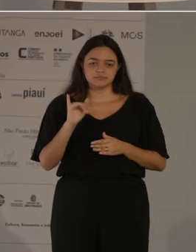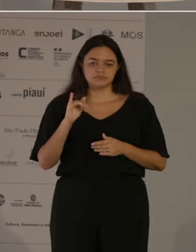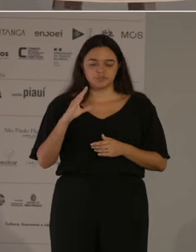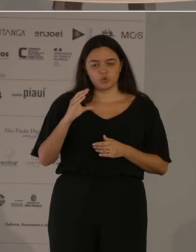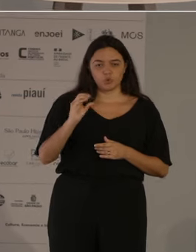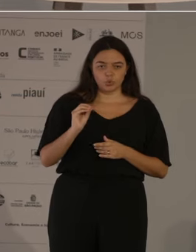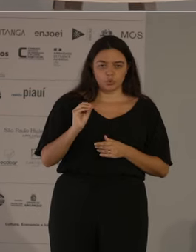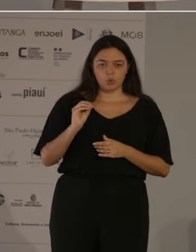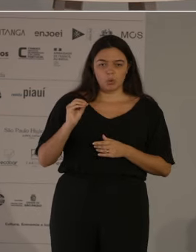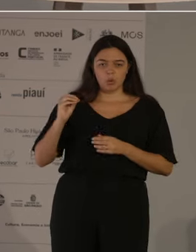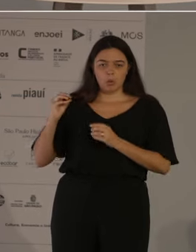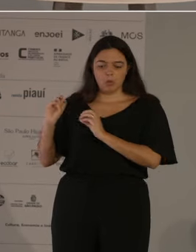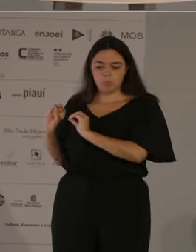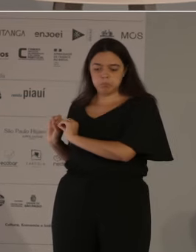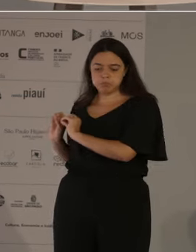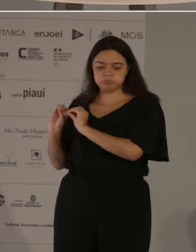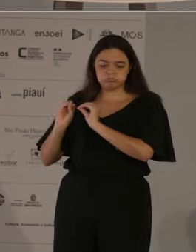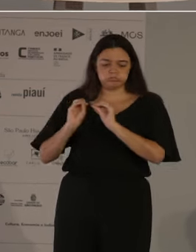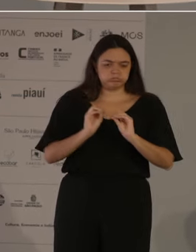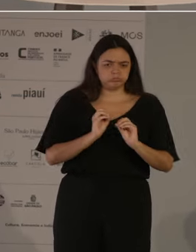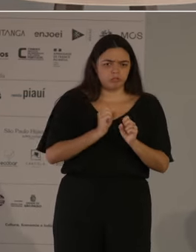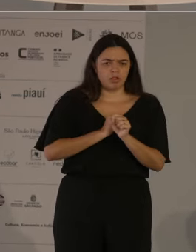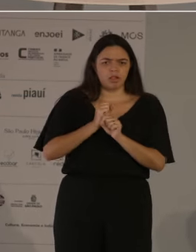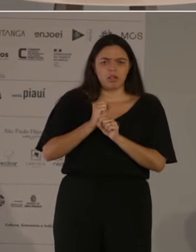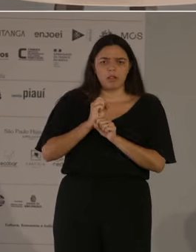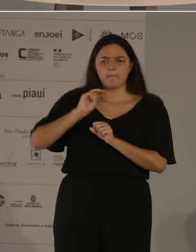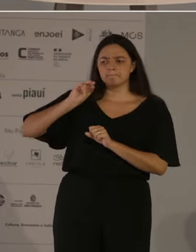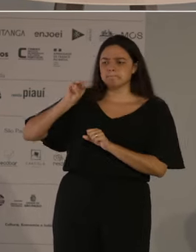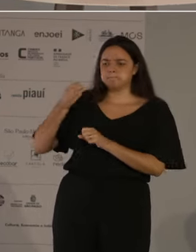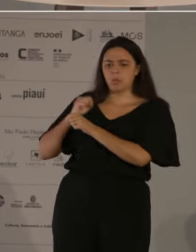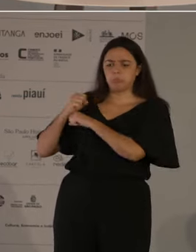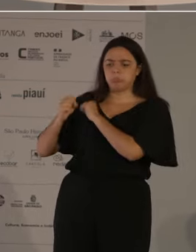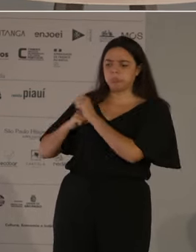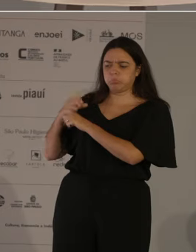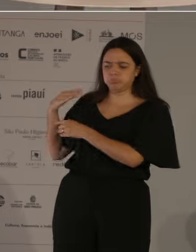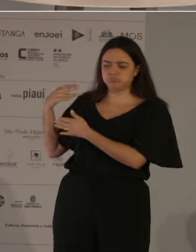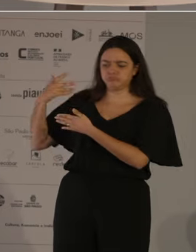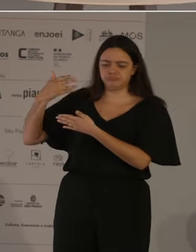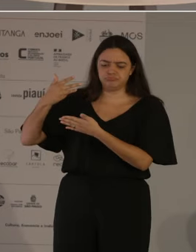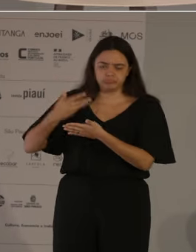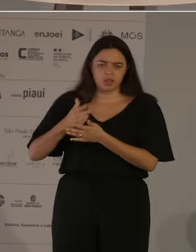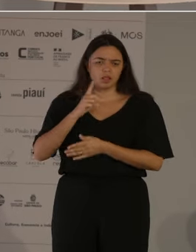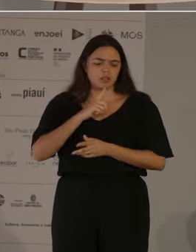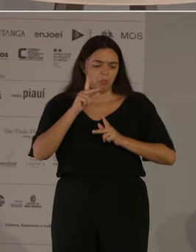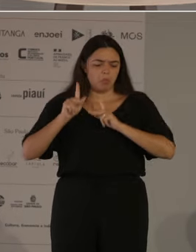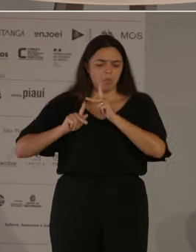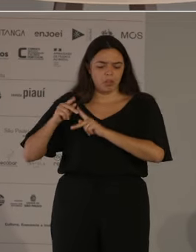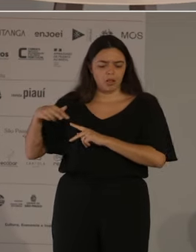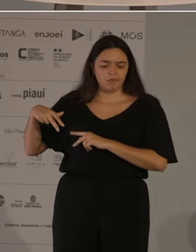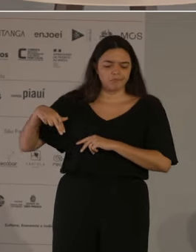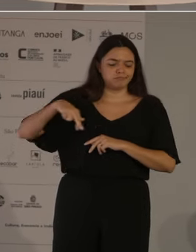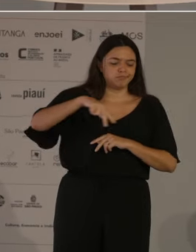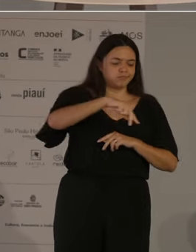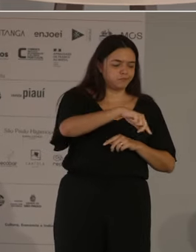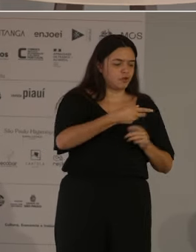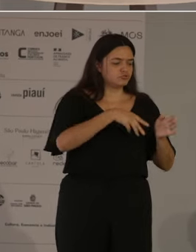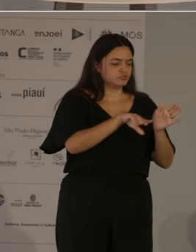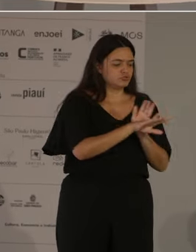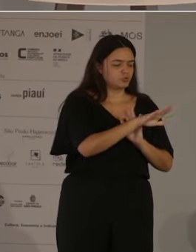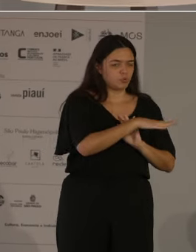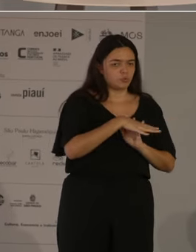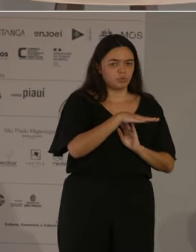Essa migração parece ter acontecido milhares de anos depois, né? Houve gente que atravessou o Pacífico e chegou na costa